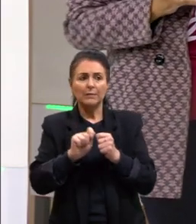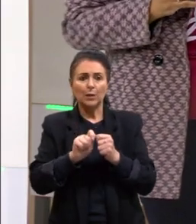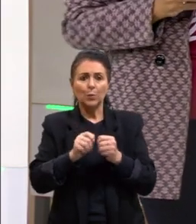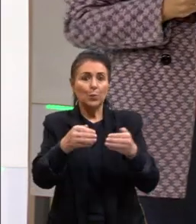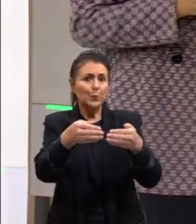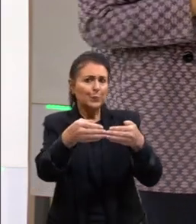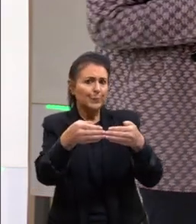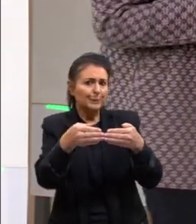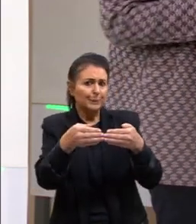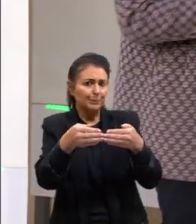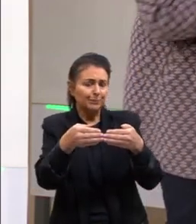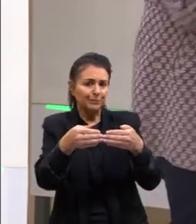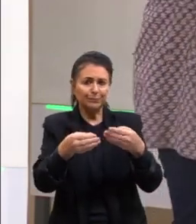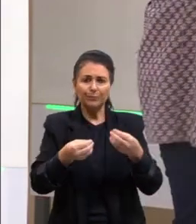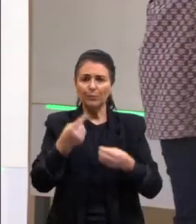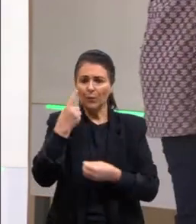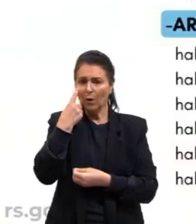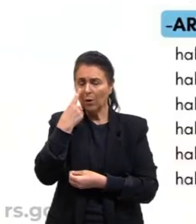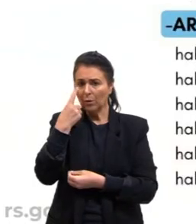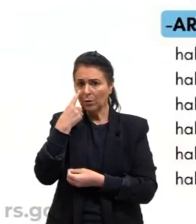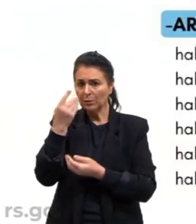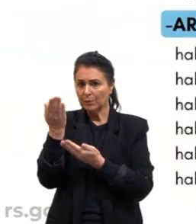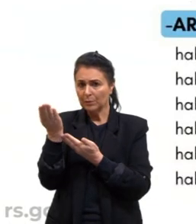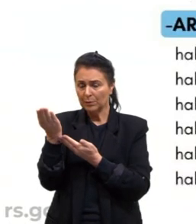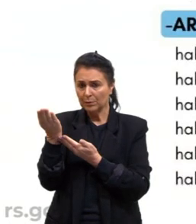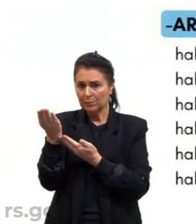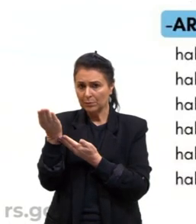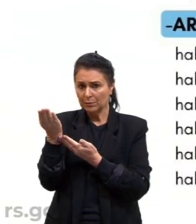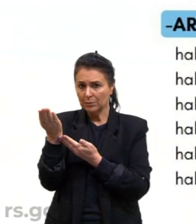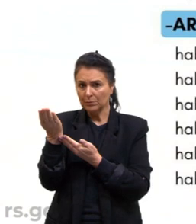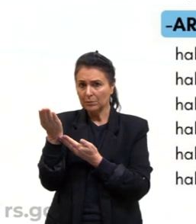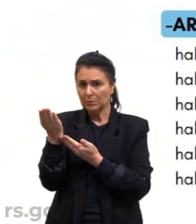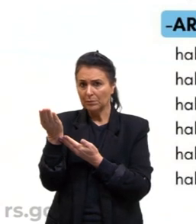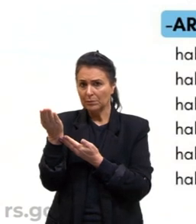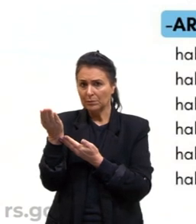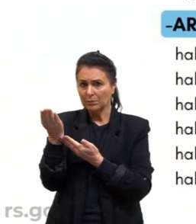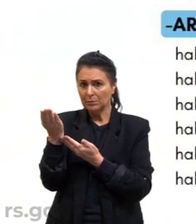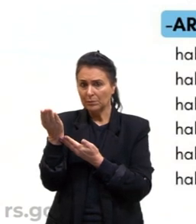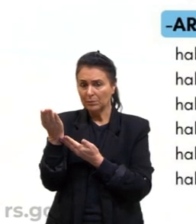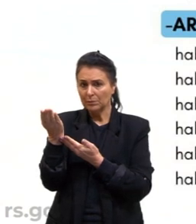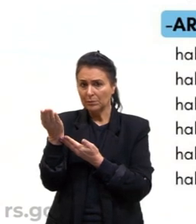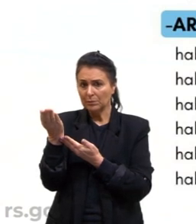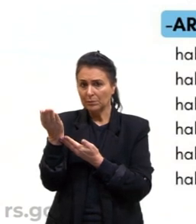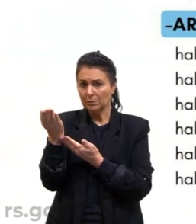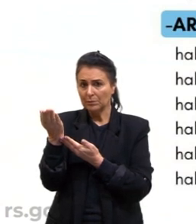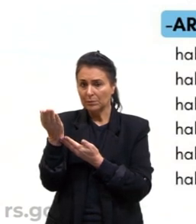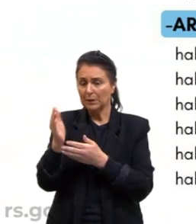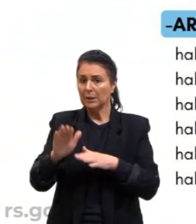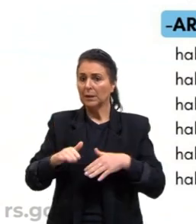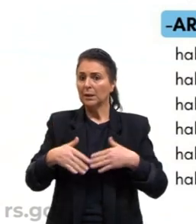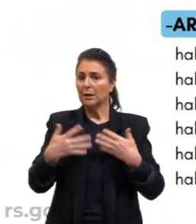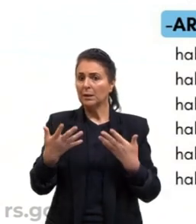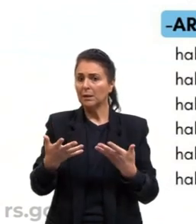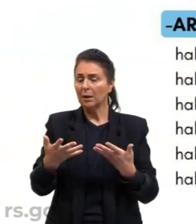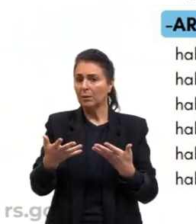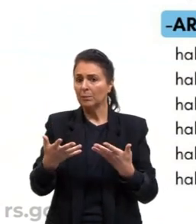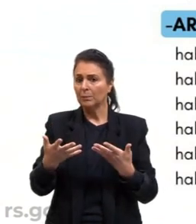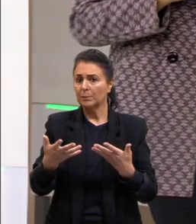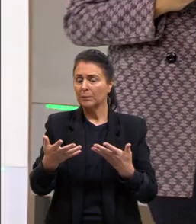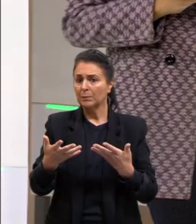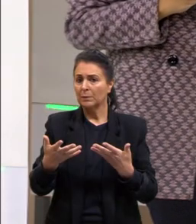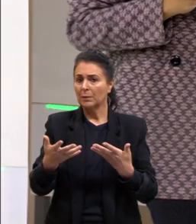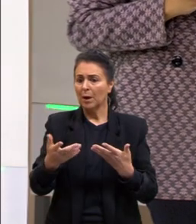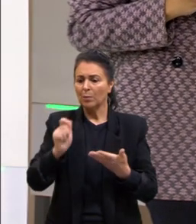exigência Olha só take me home os dias esse panioli então é uma uma